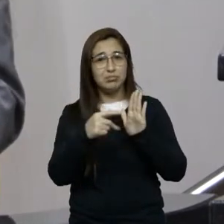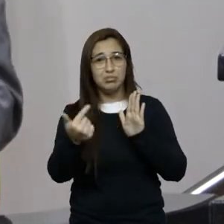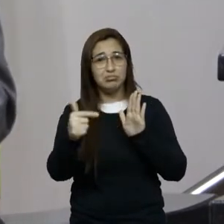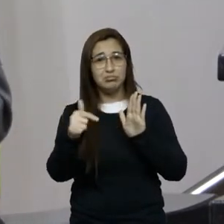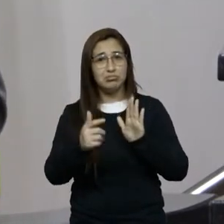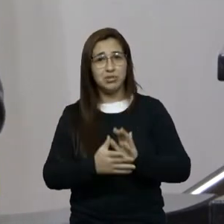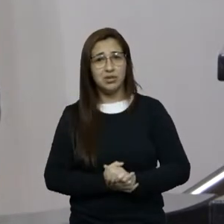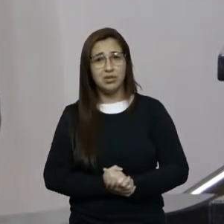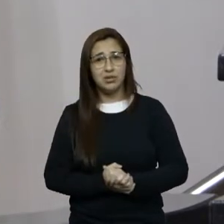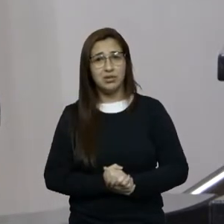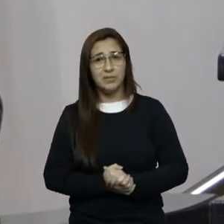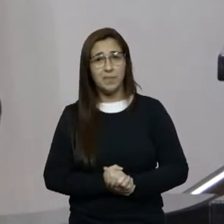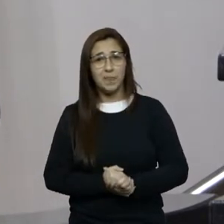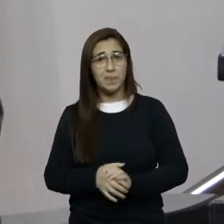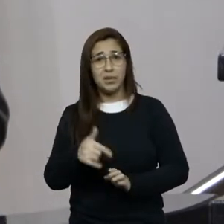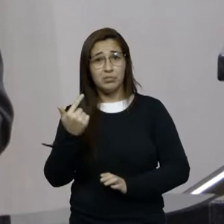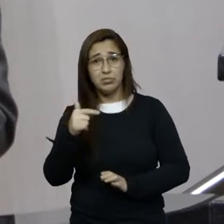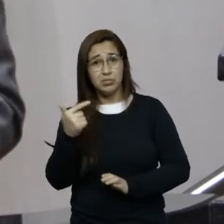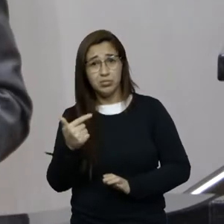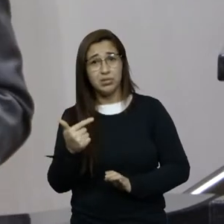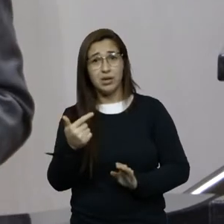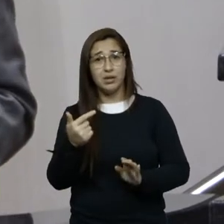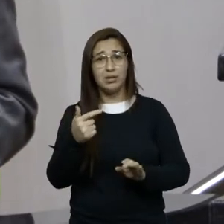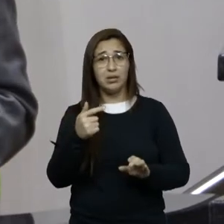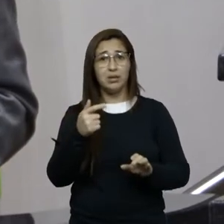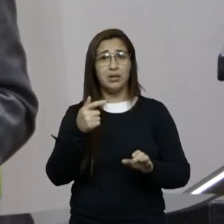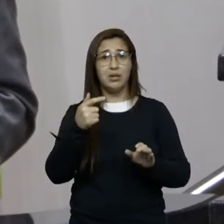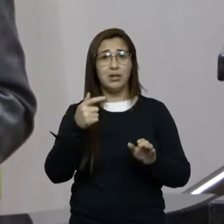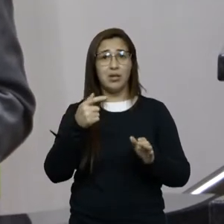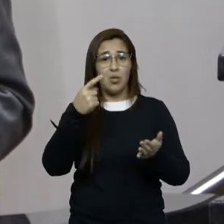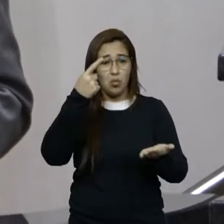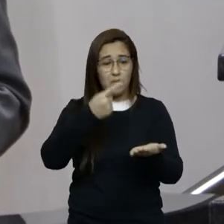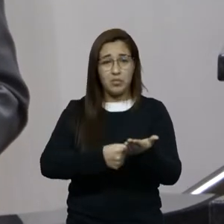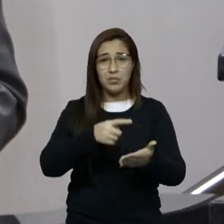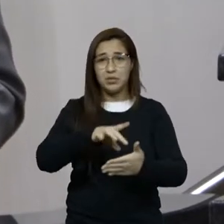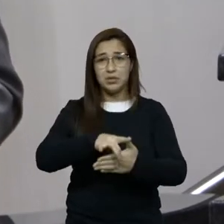o chefe sentimento que não sabe o Regimento acordo de líderes